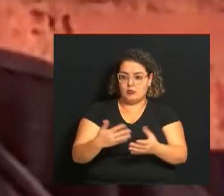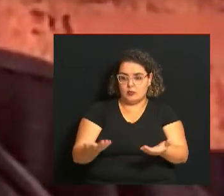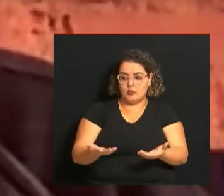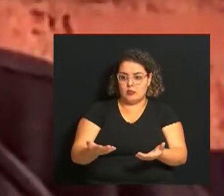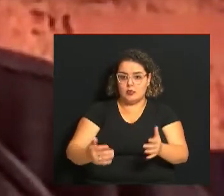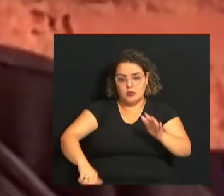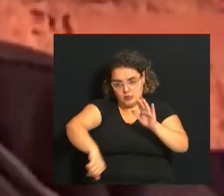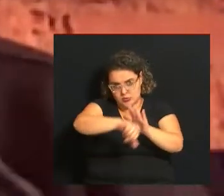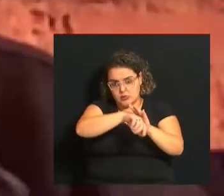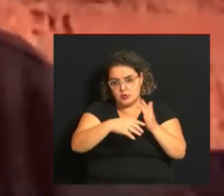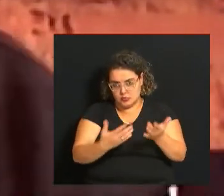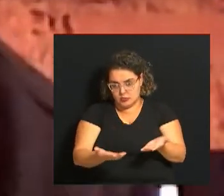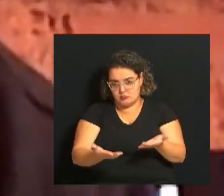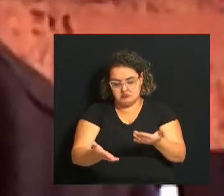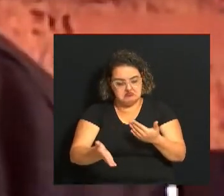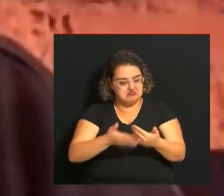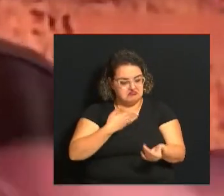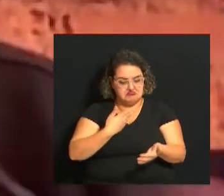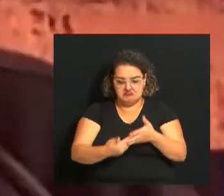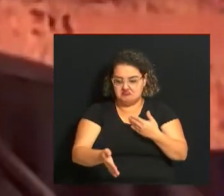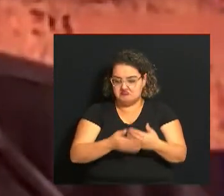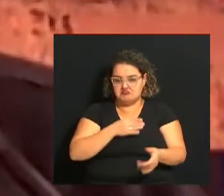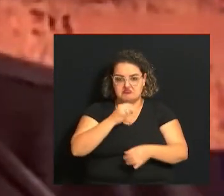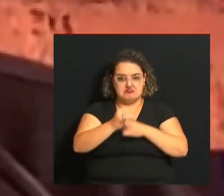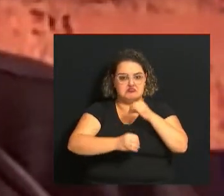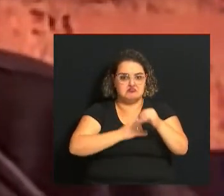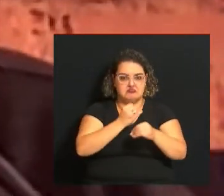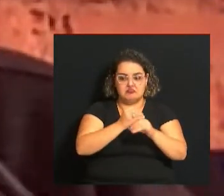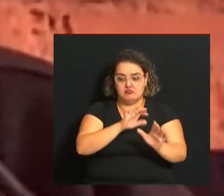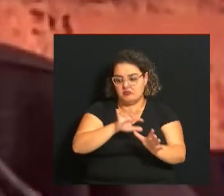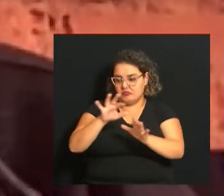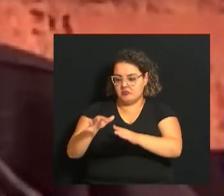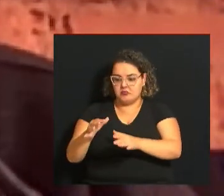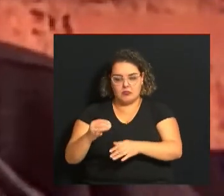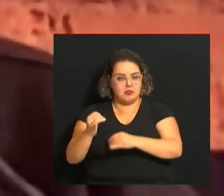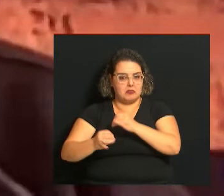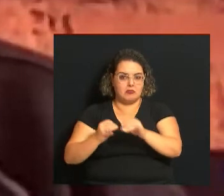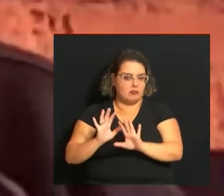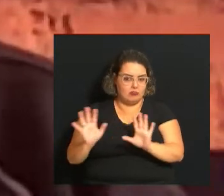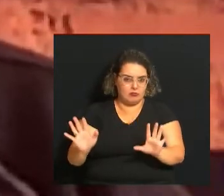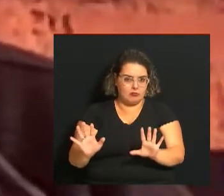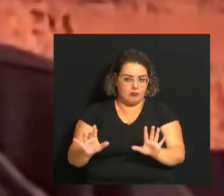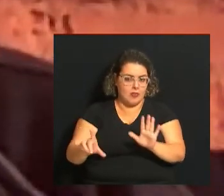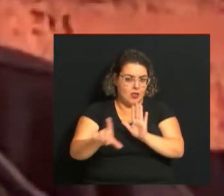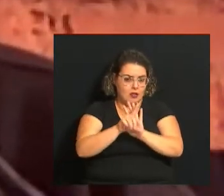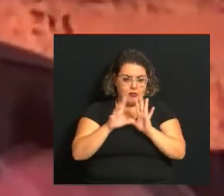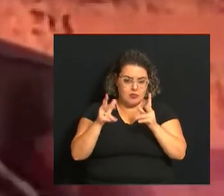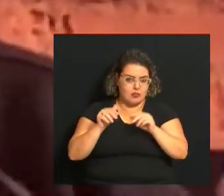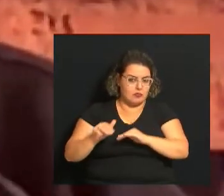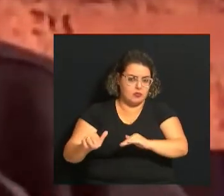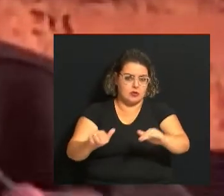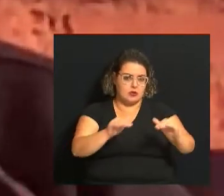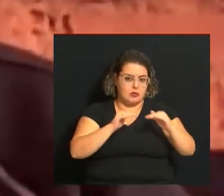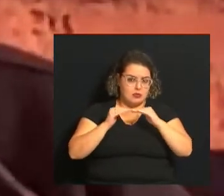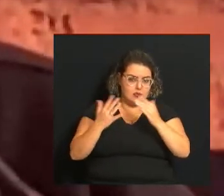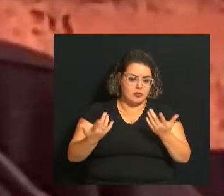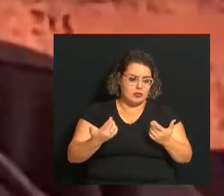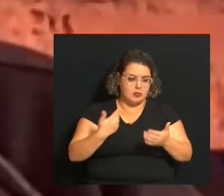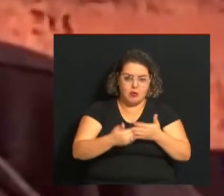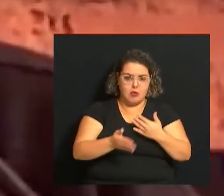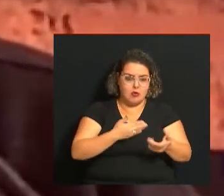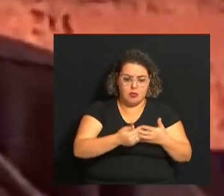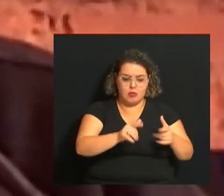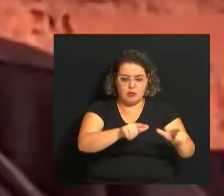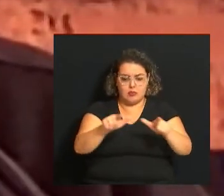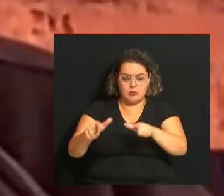crime. Não importa se isso é na internet, fora da internet. Então, a lei vale para todo mundo e todos os lugares e todos os ambientes, inclusive o